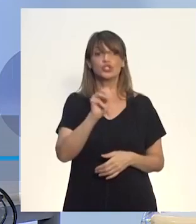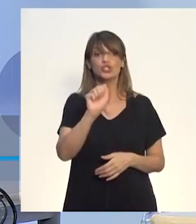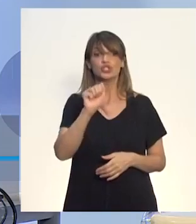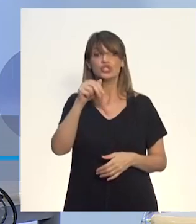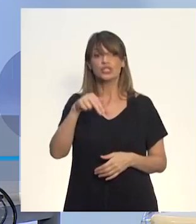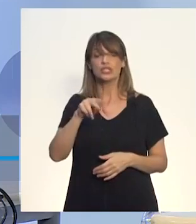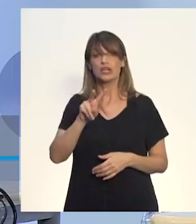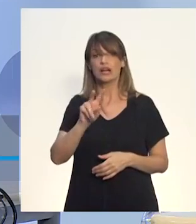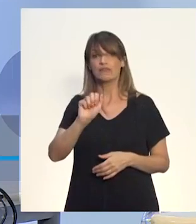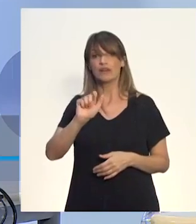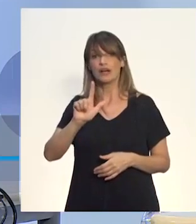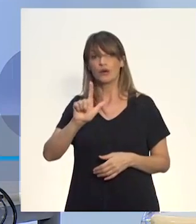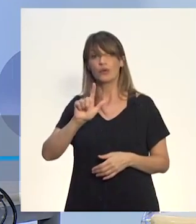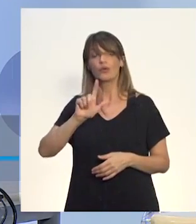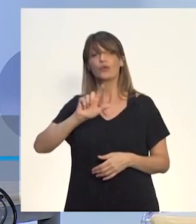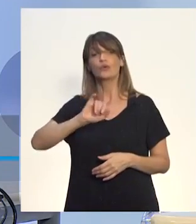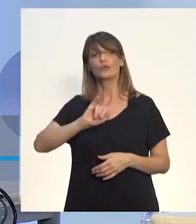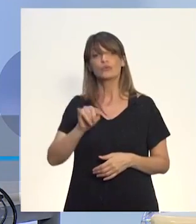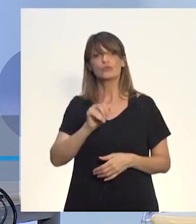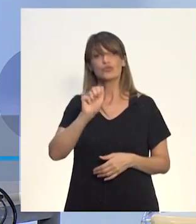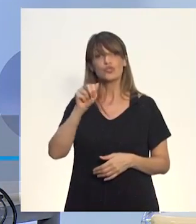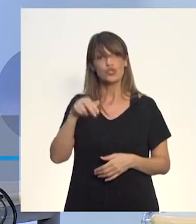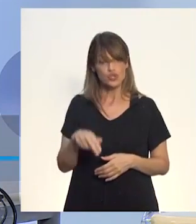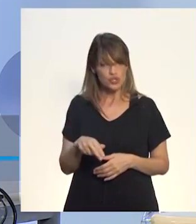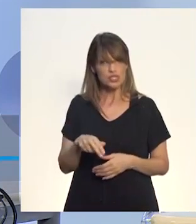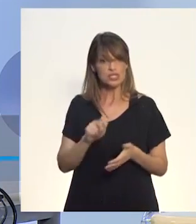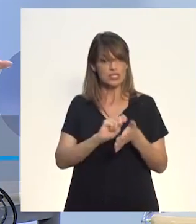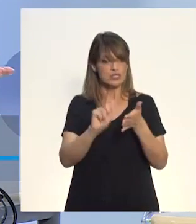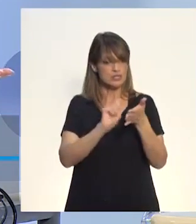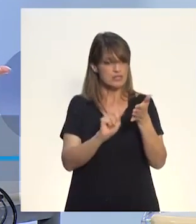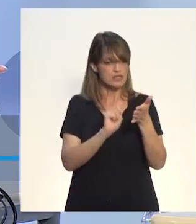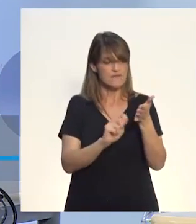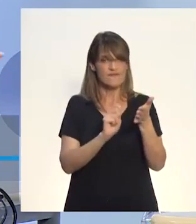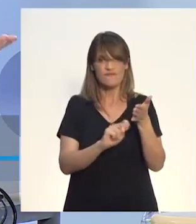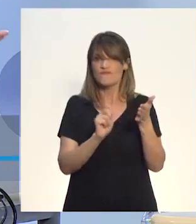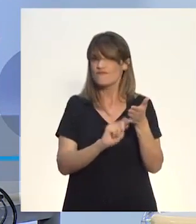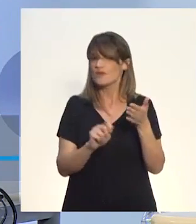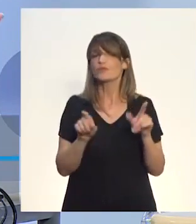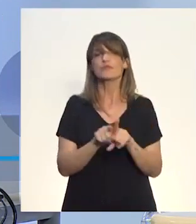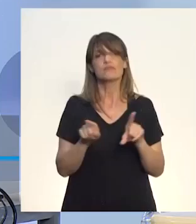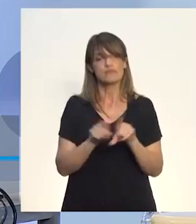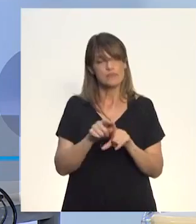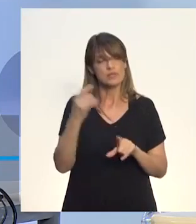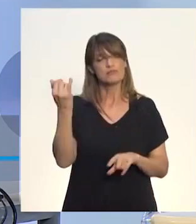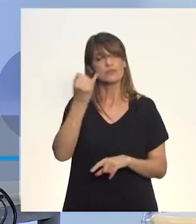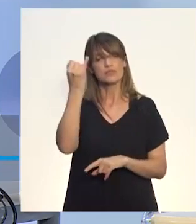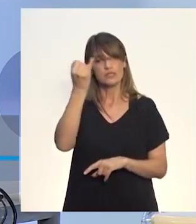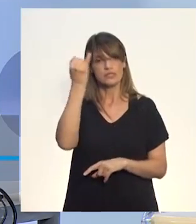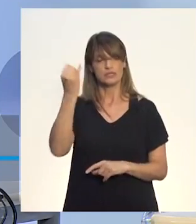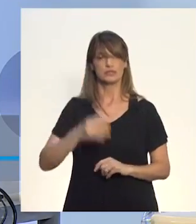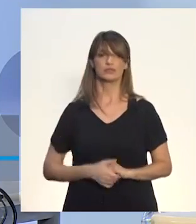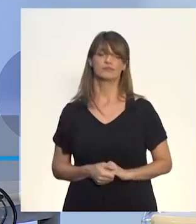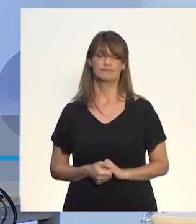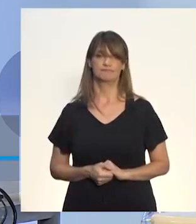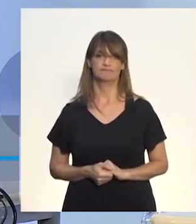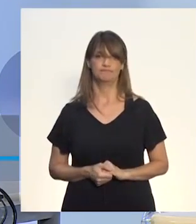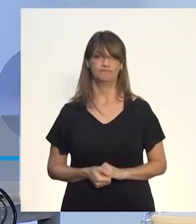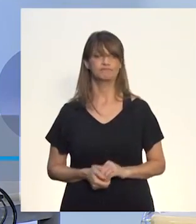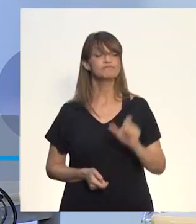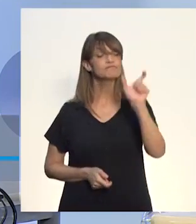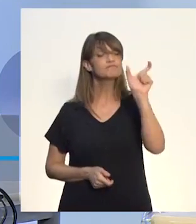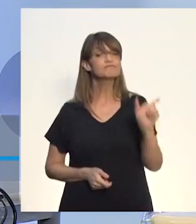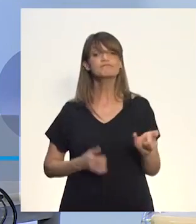qual conversaremos um pouco mais hoje. Bom, a importância do Victor Hugo, que eu tentei um pouquinho expressar